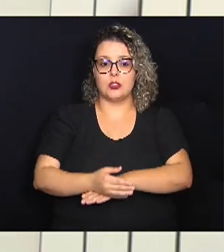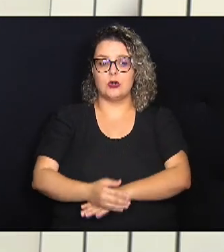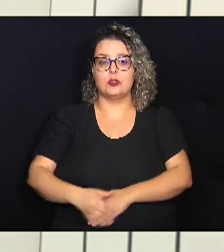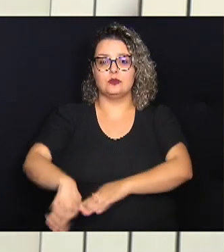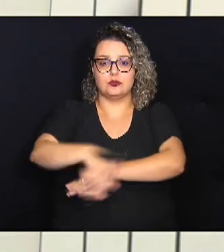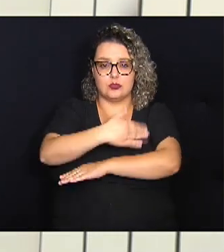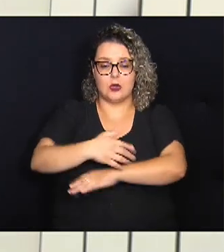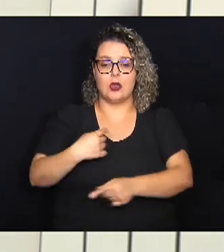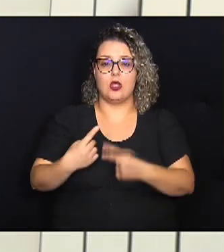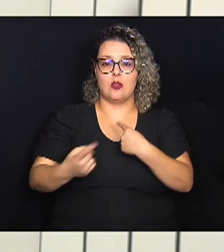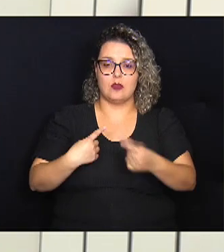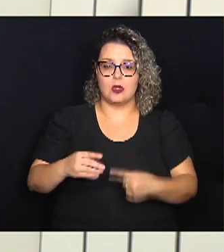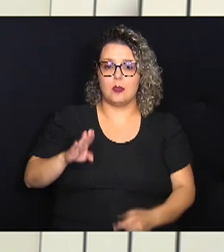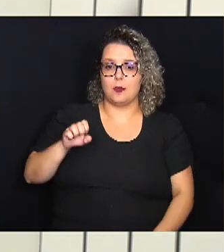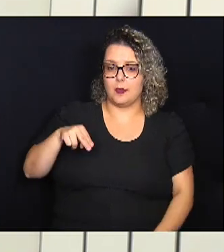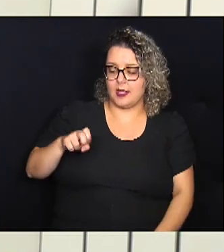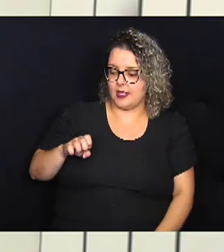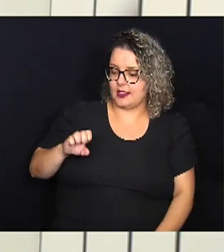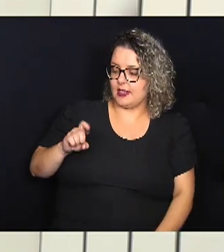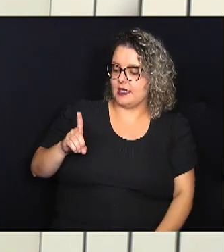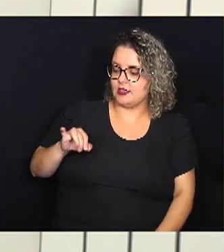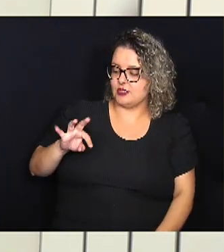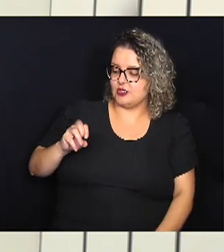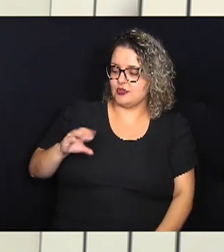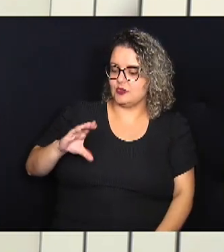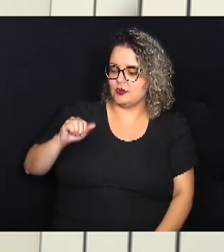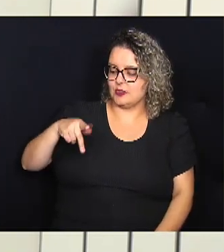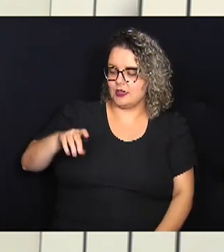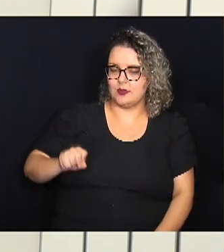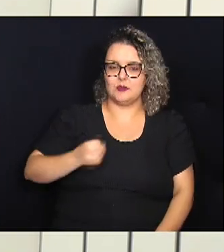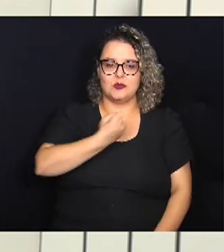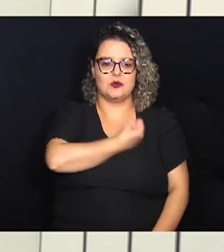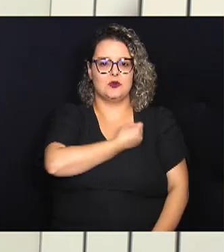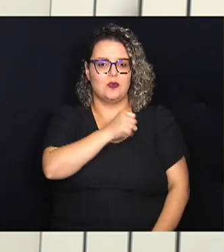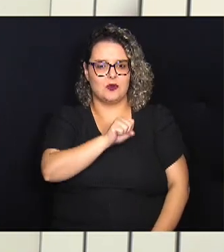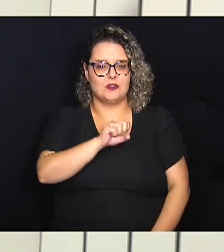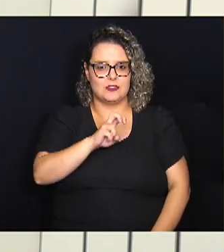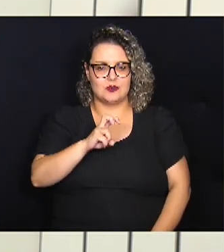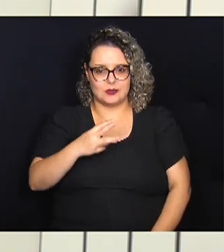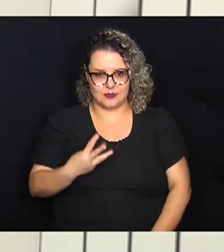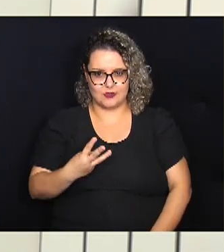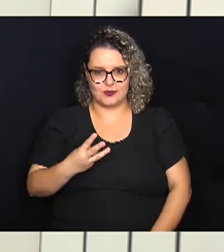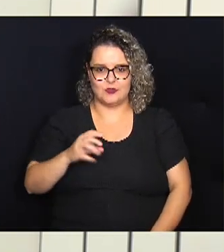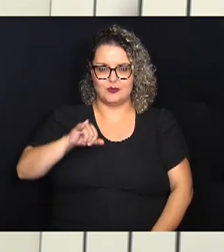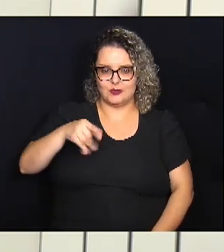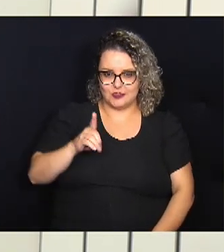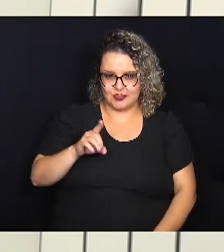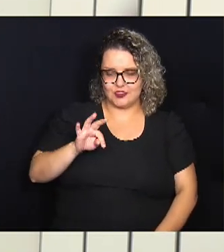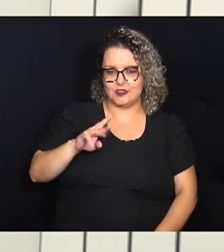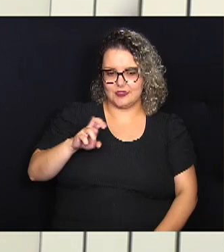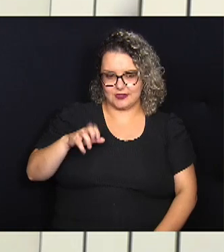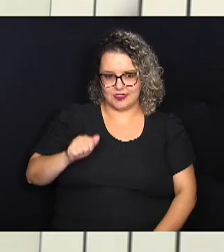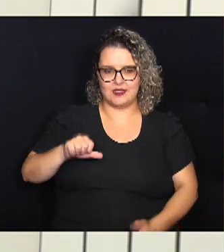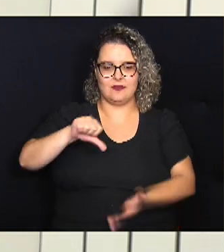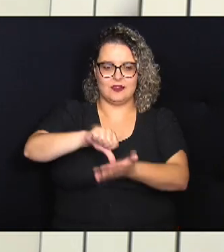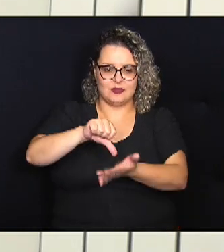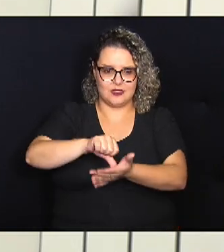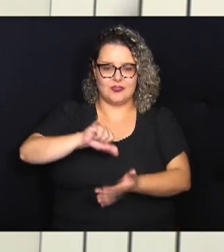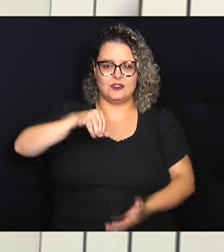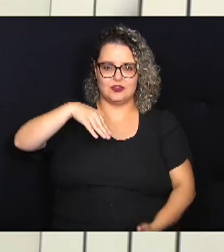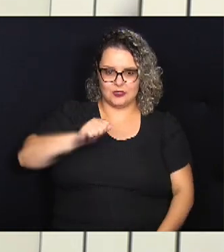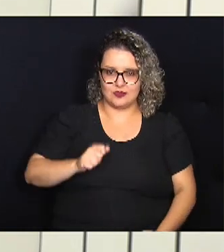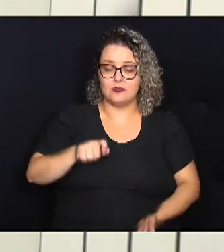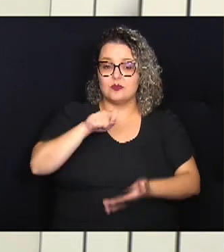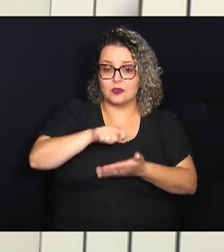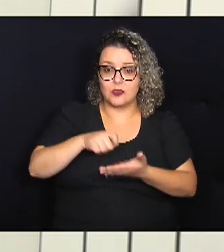na Avenida Benedito de Campos, 853, no Jardim do Trevo, na sede da IMA. Anote aí então o